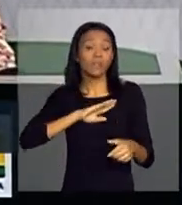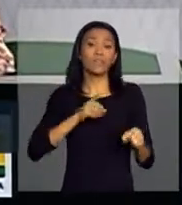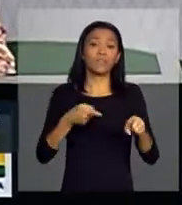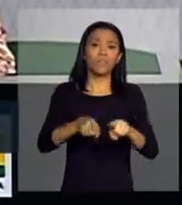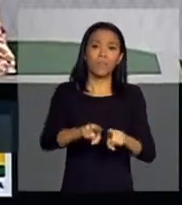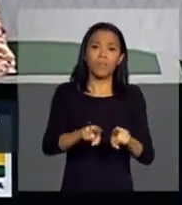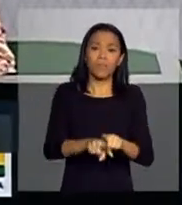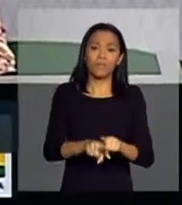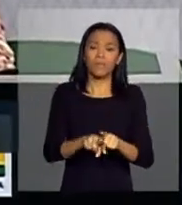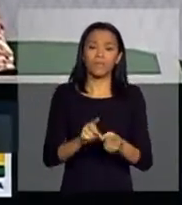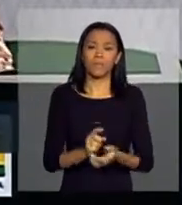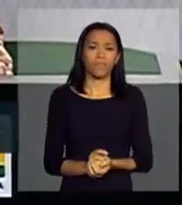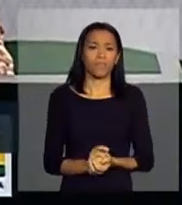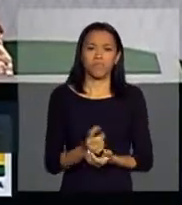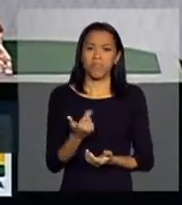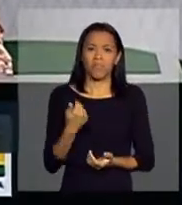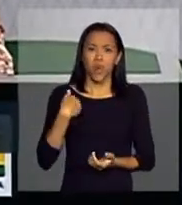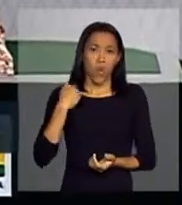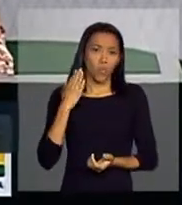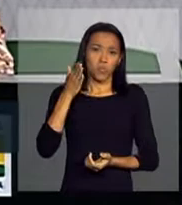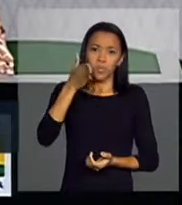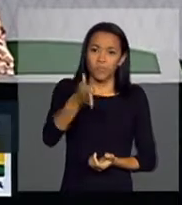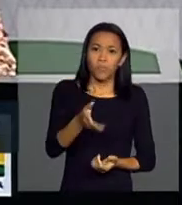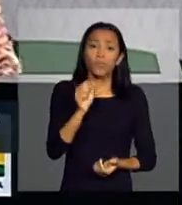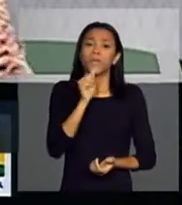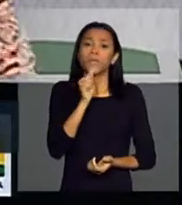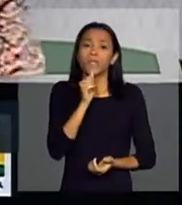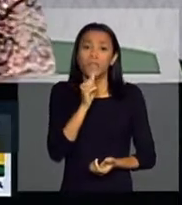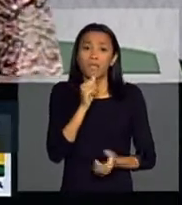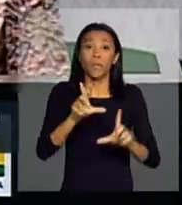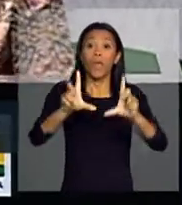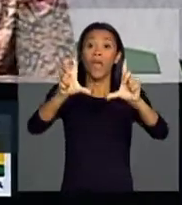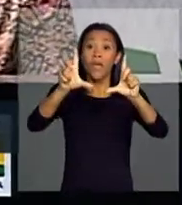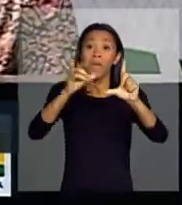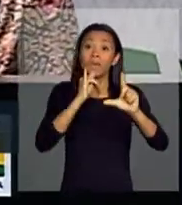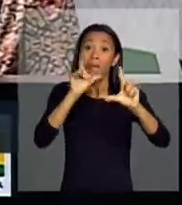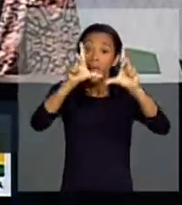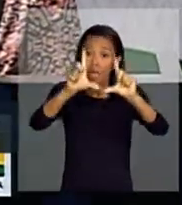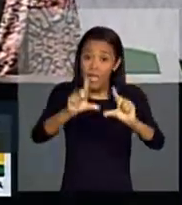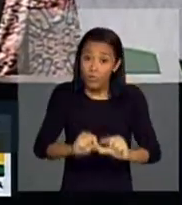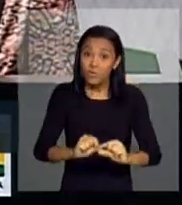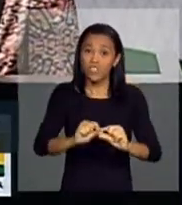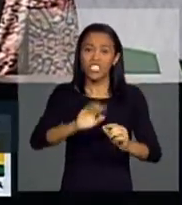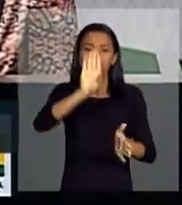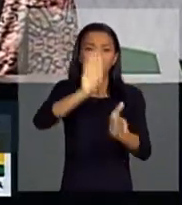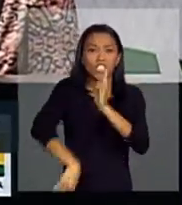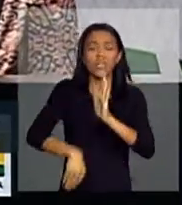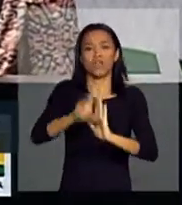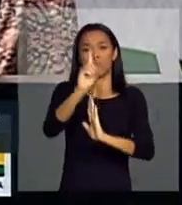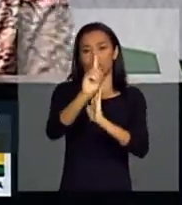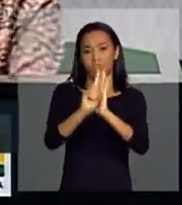não fomos buscar na redução dos direitos dos trabalhadores